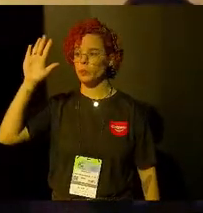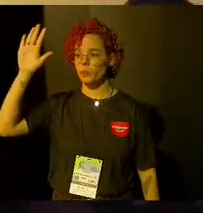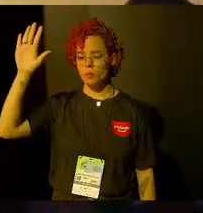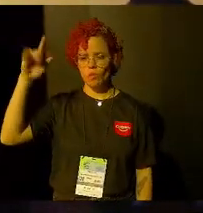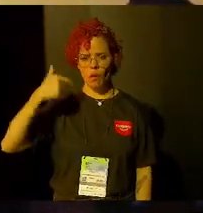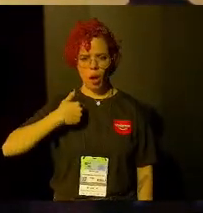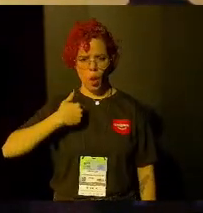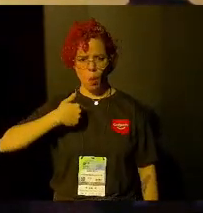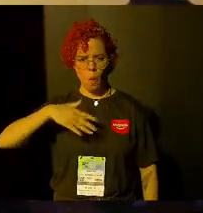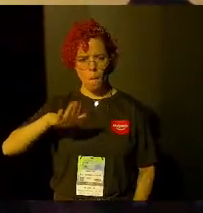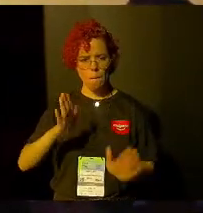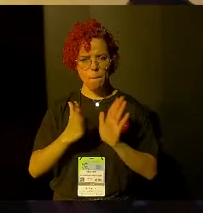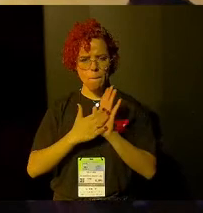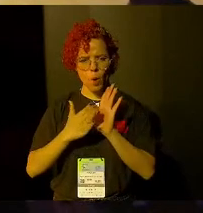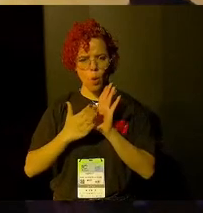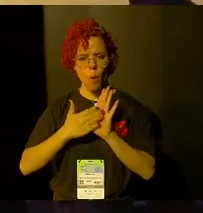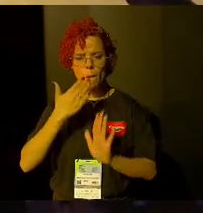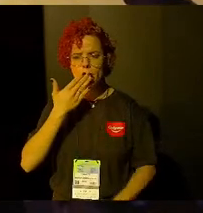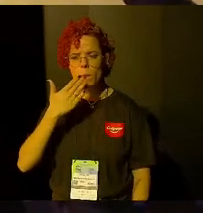eu prometo